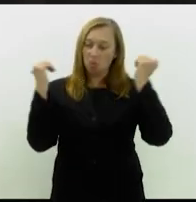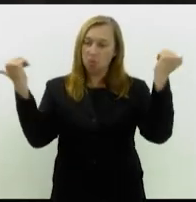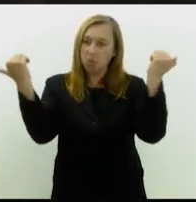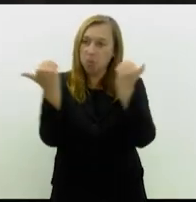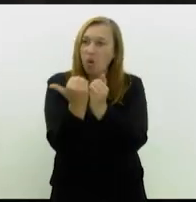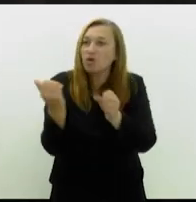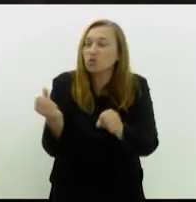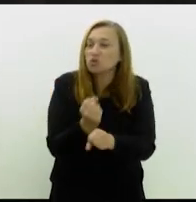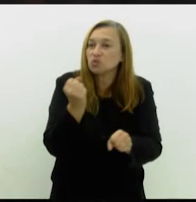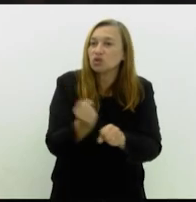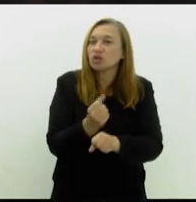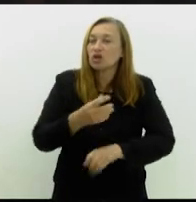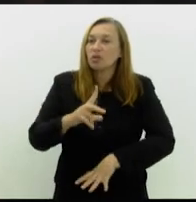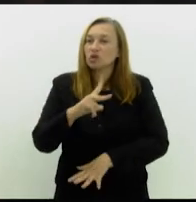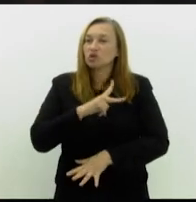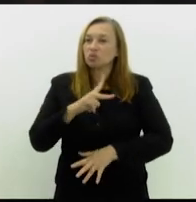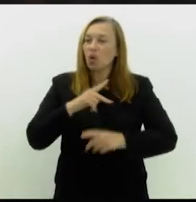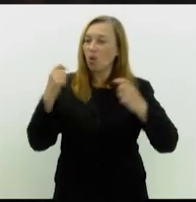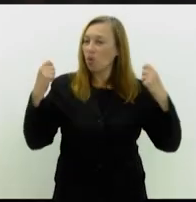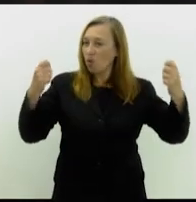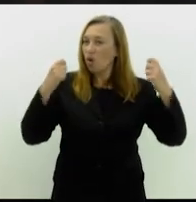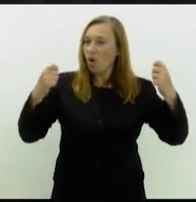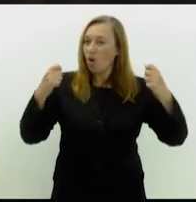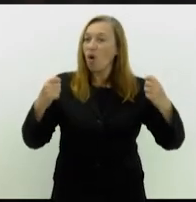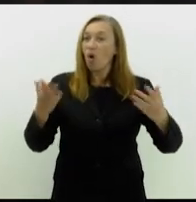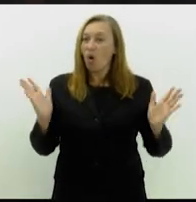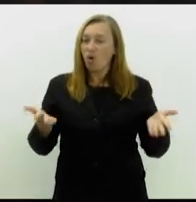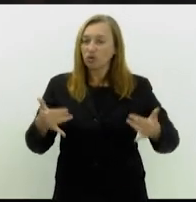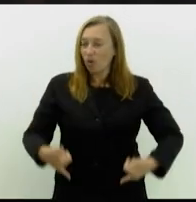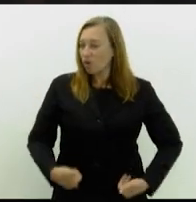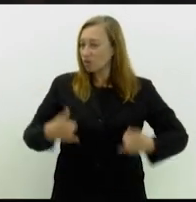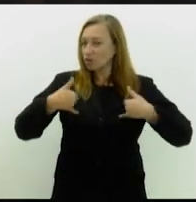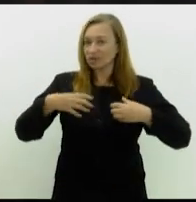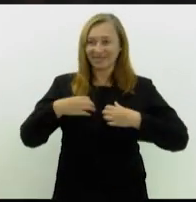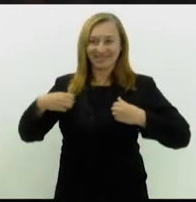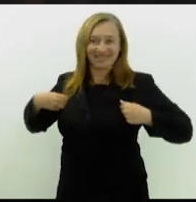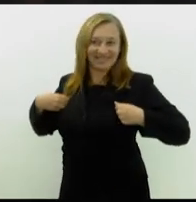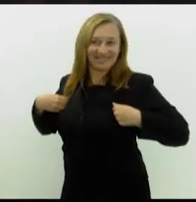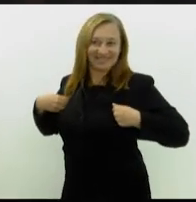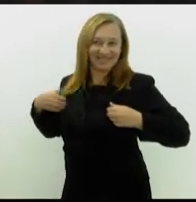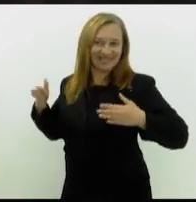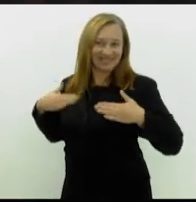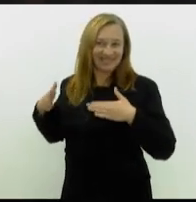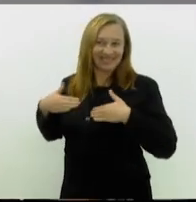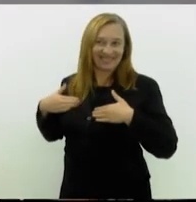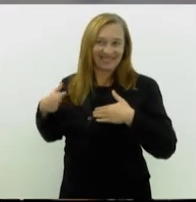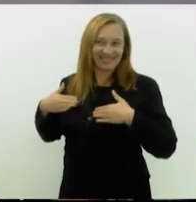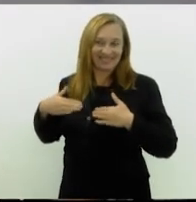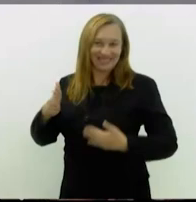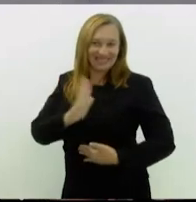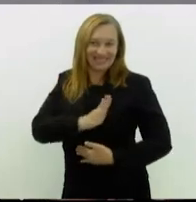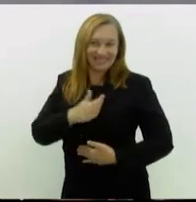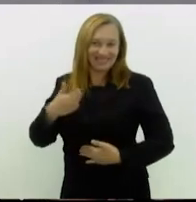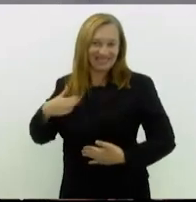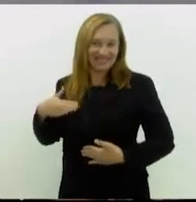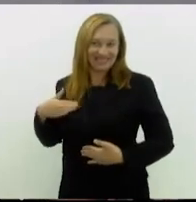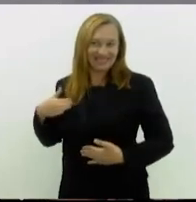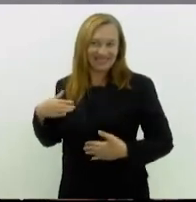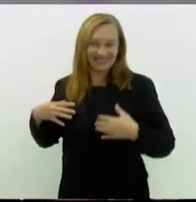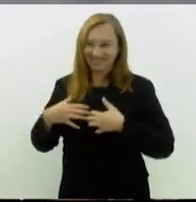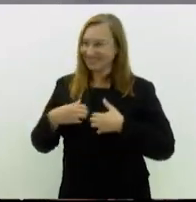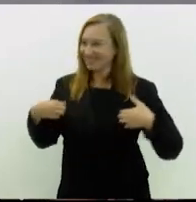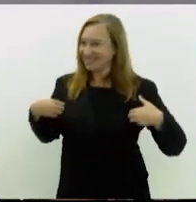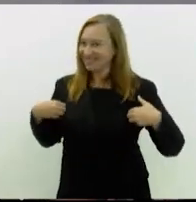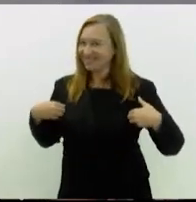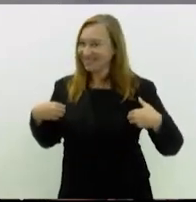pelos torcedores hoje eu me orgulho estar aqui ó com essa camisa no meu peito com essa camisa no